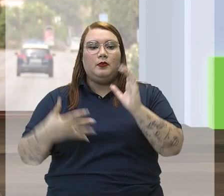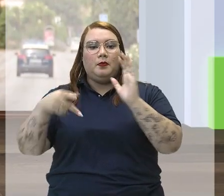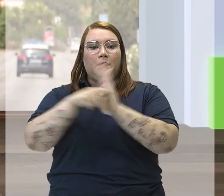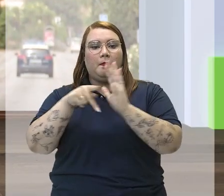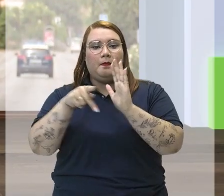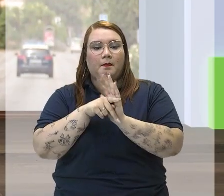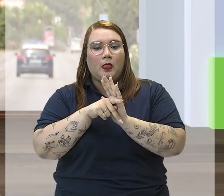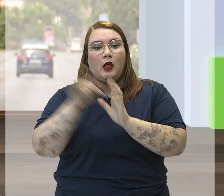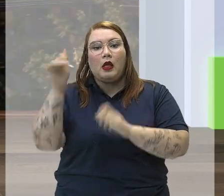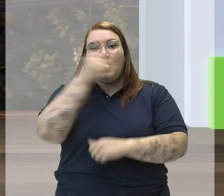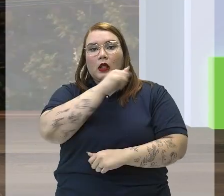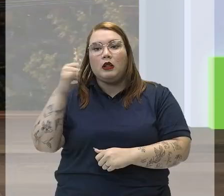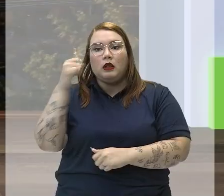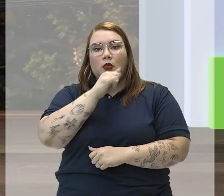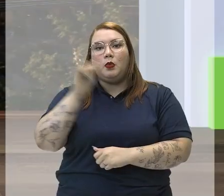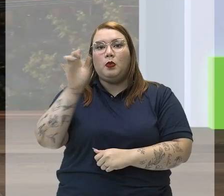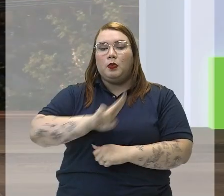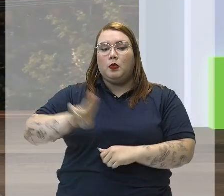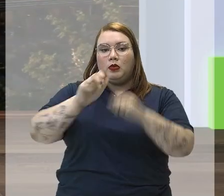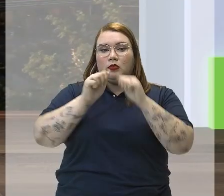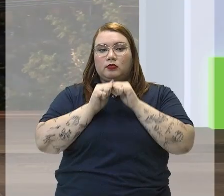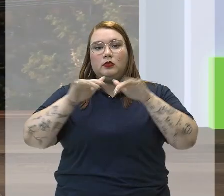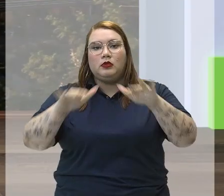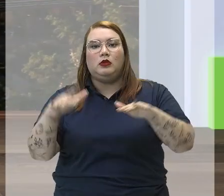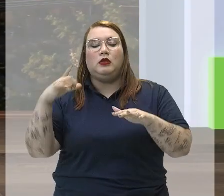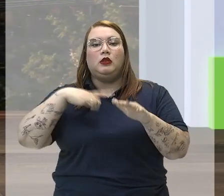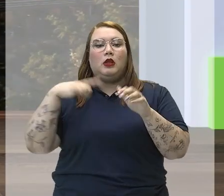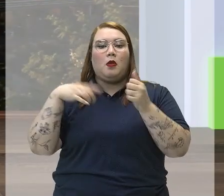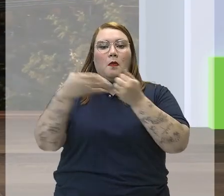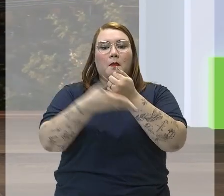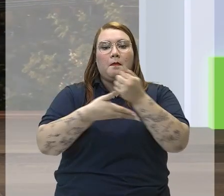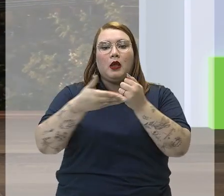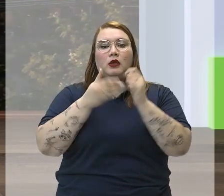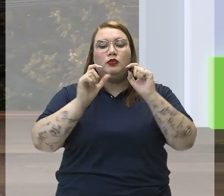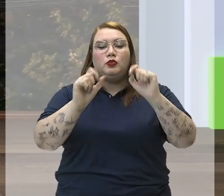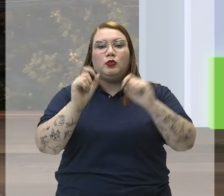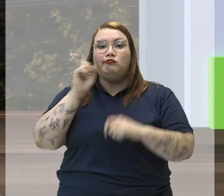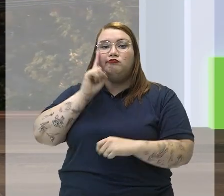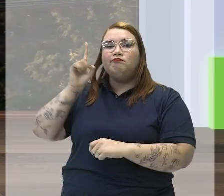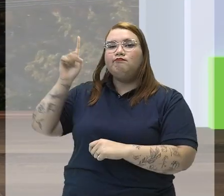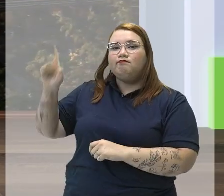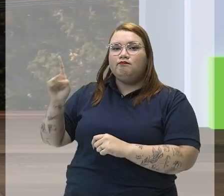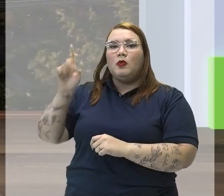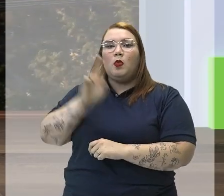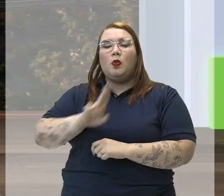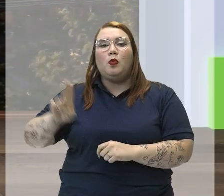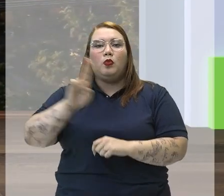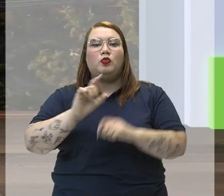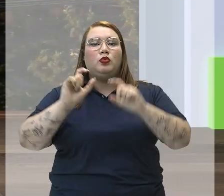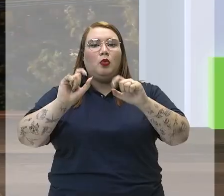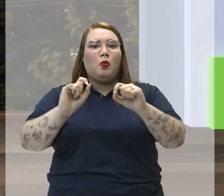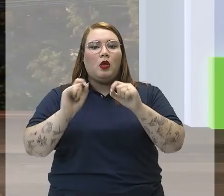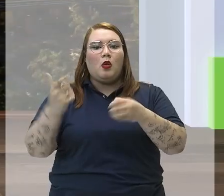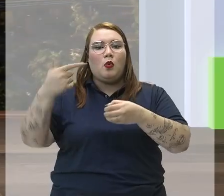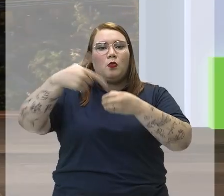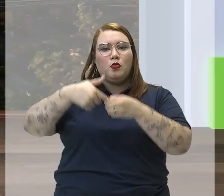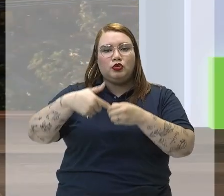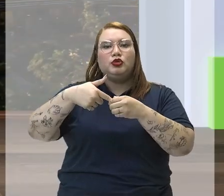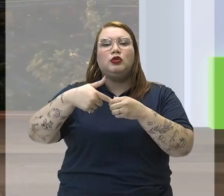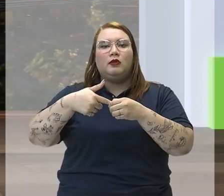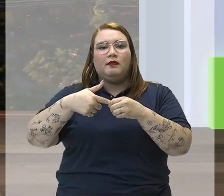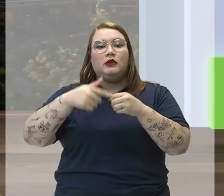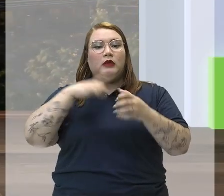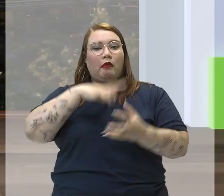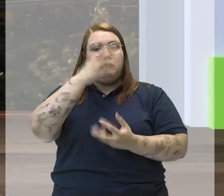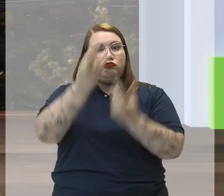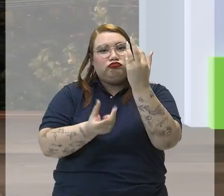matriz energética que nós utilizamos, que tem como base os chamados combustíveis fósseis, que ao serem queimados,